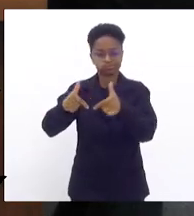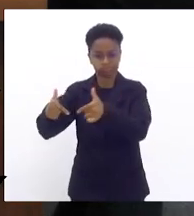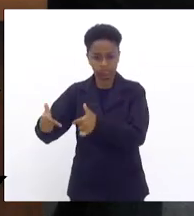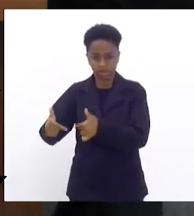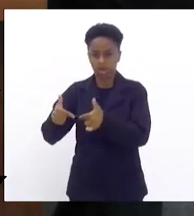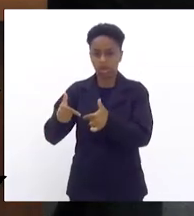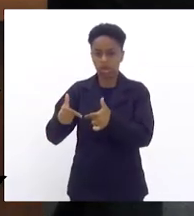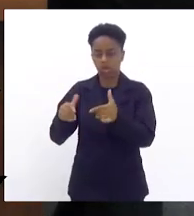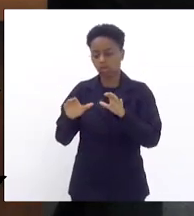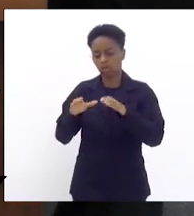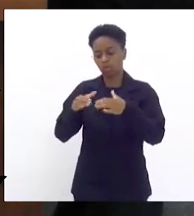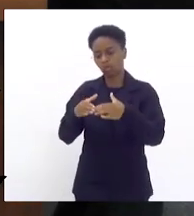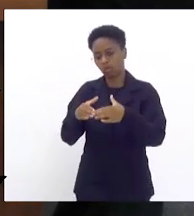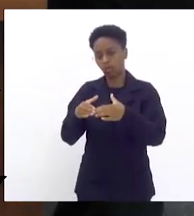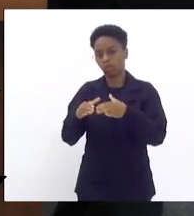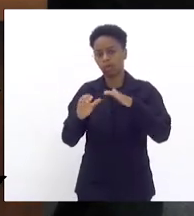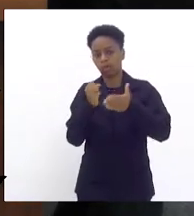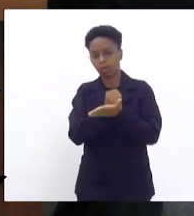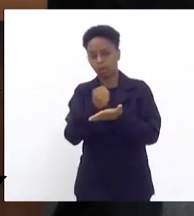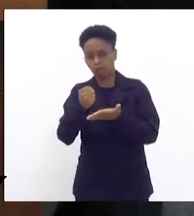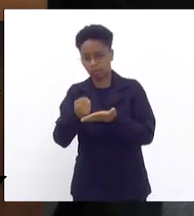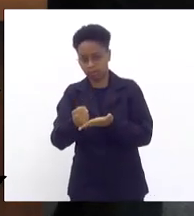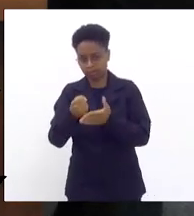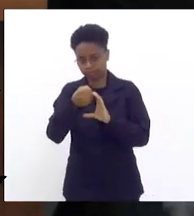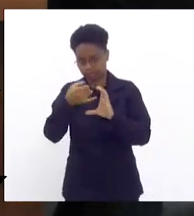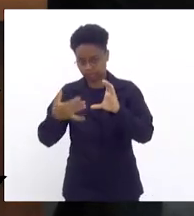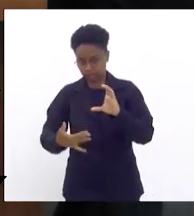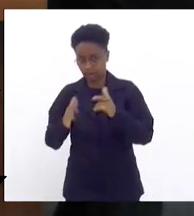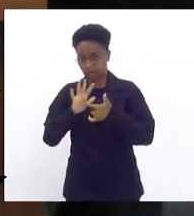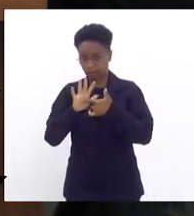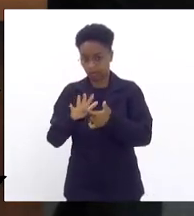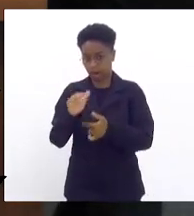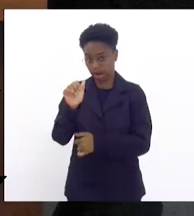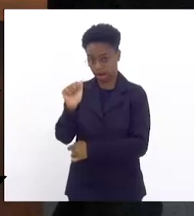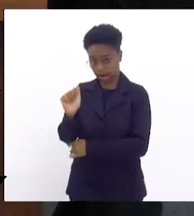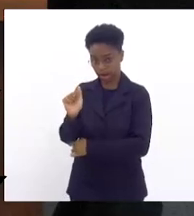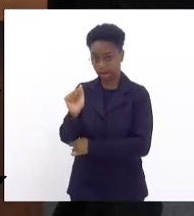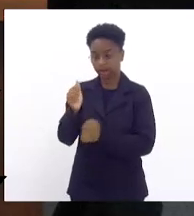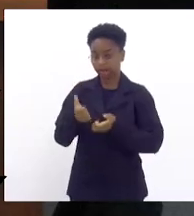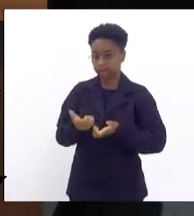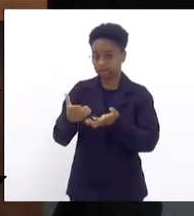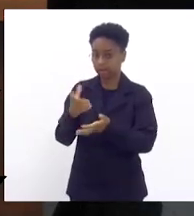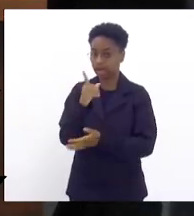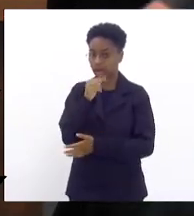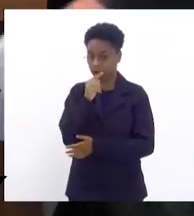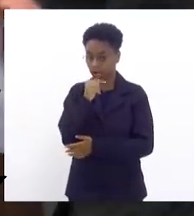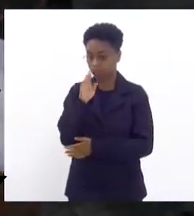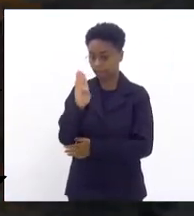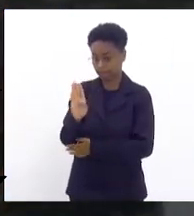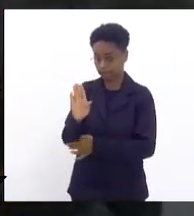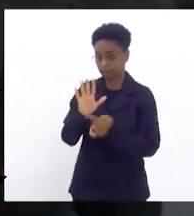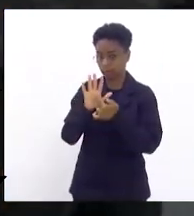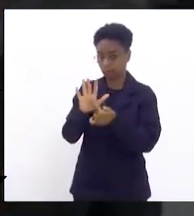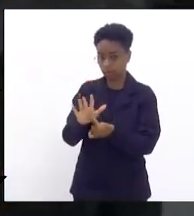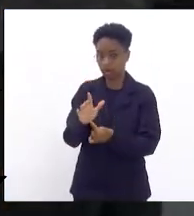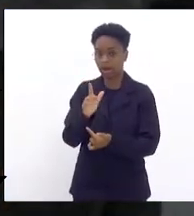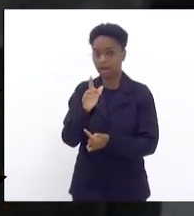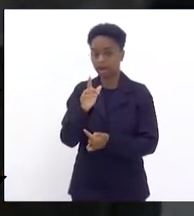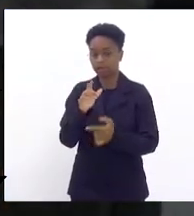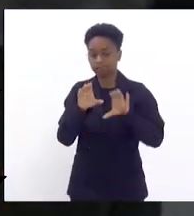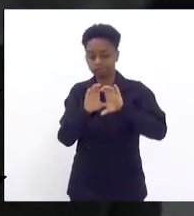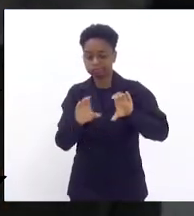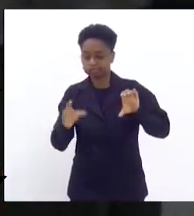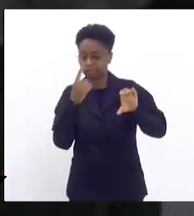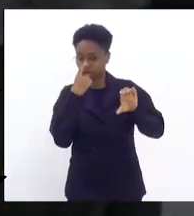pela concessionária assim caracterizado. Aí fala no item A, abastecimento de água, item B, esgotamento sanitário